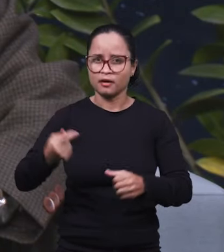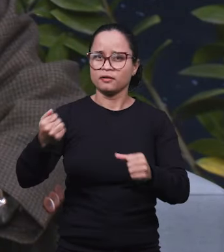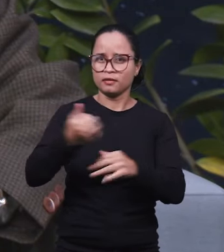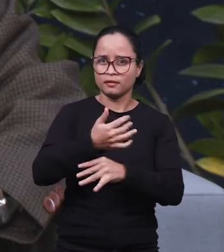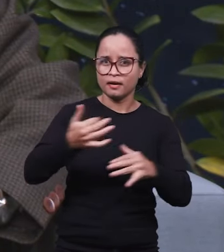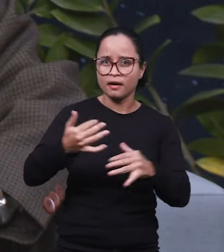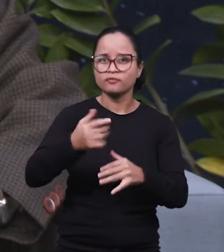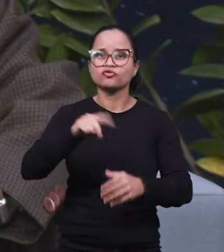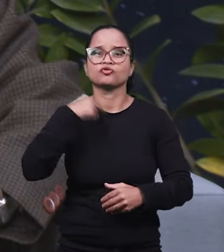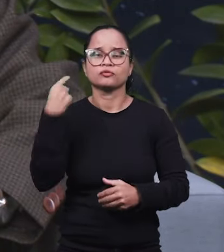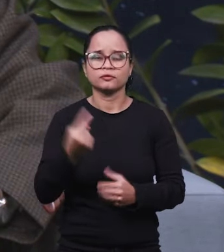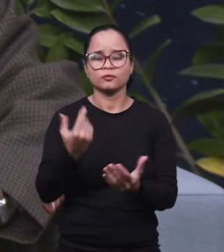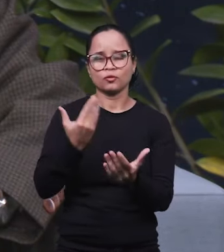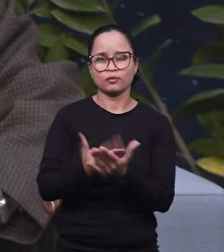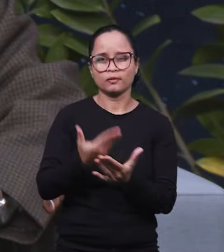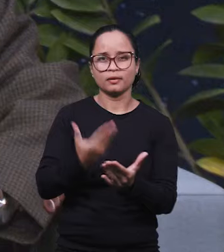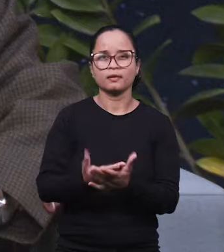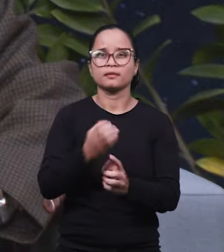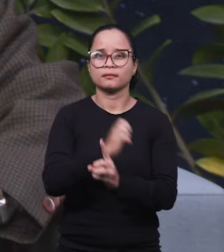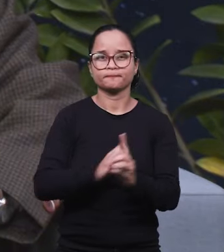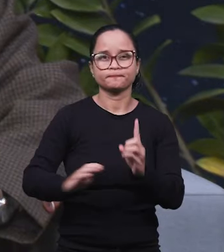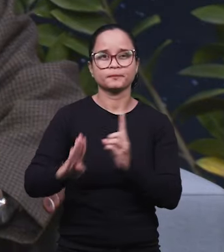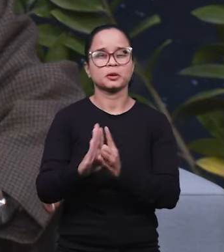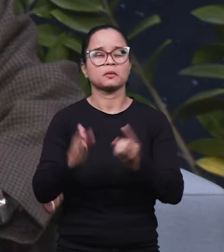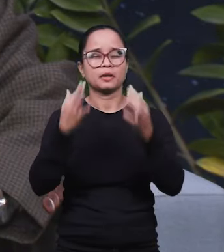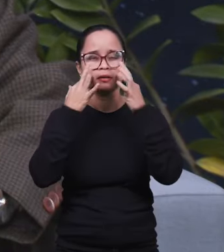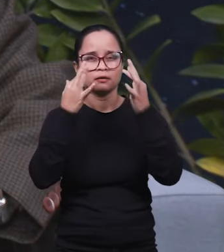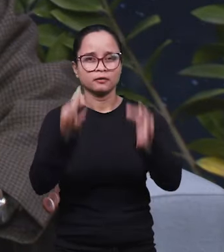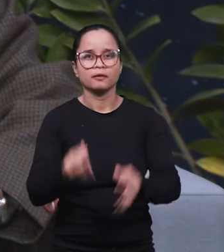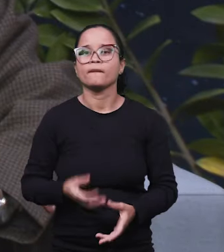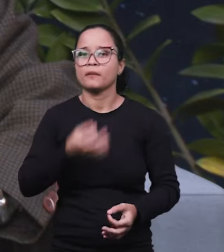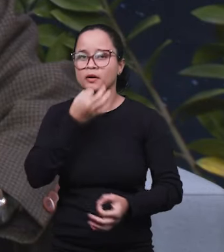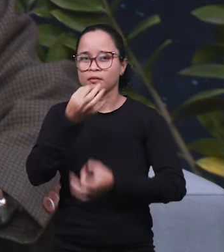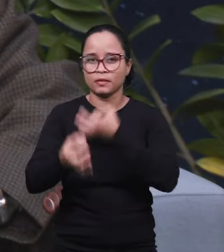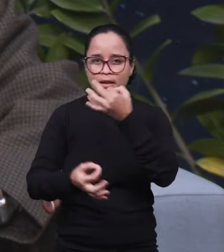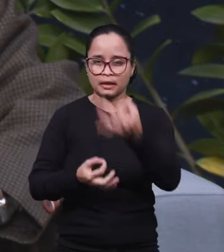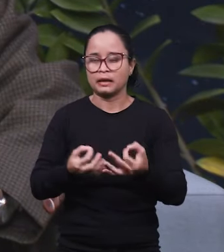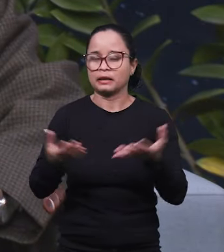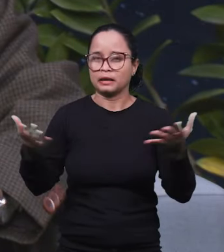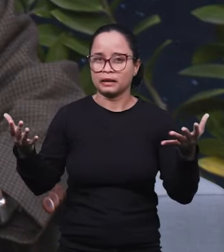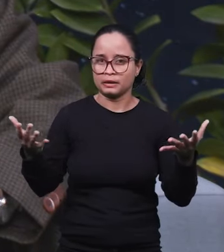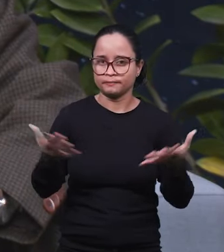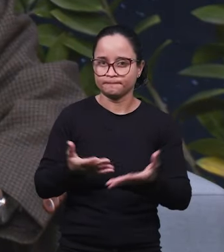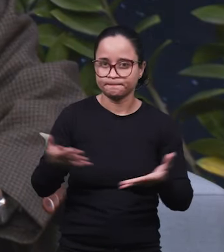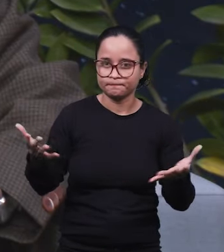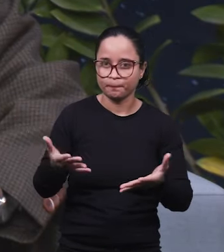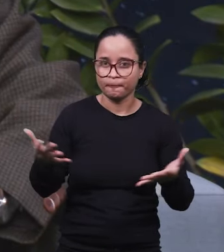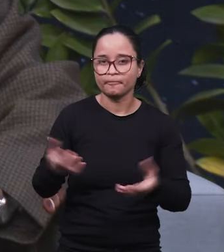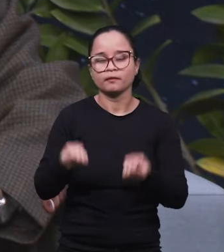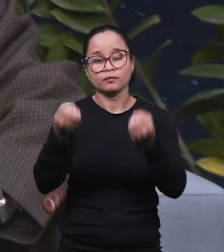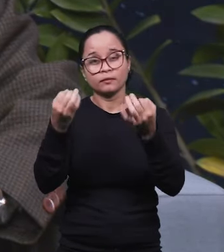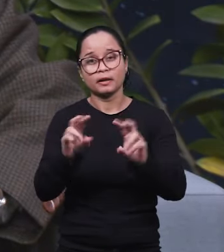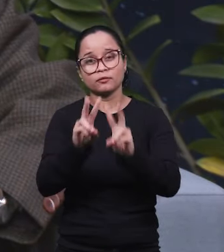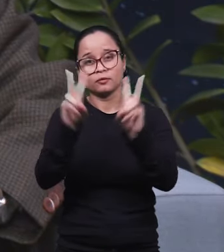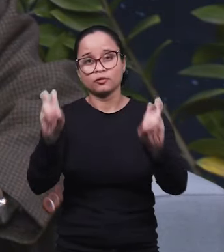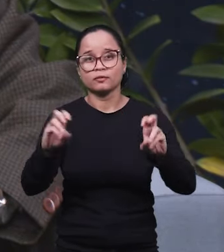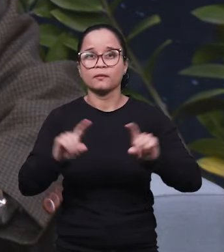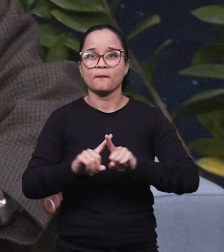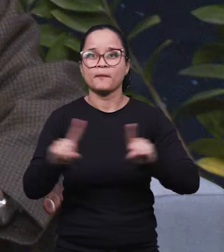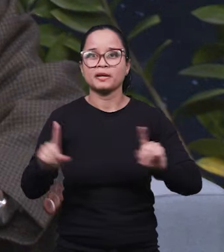e queremos agora hoje convidar aqui a sua atenção para alguns comentários que nós iremos fazer aqui a respeito deste assunto. Mas antes, eu